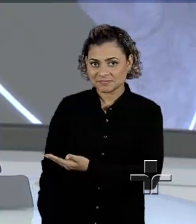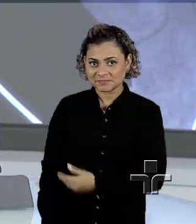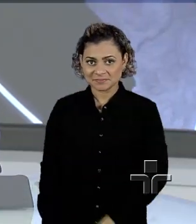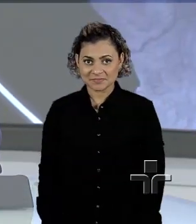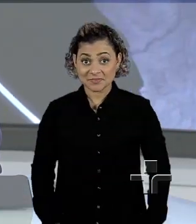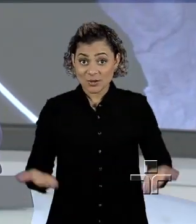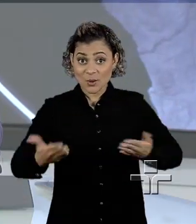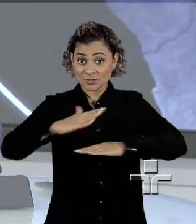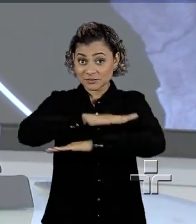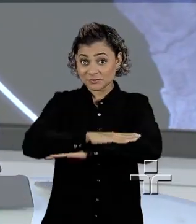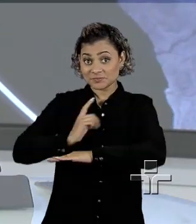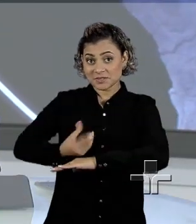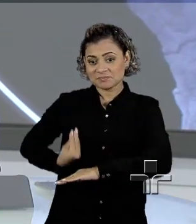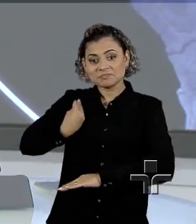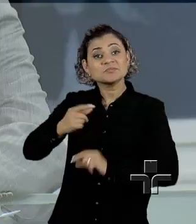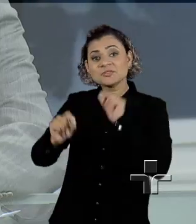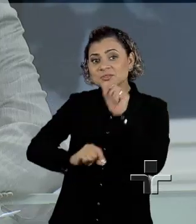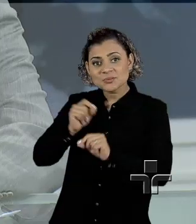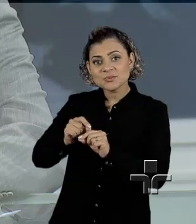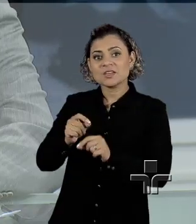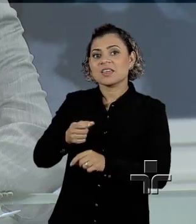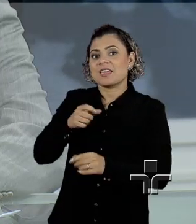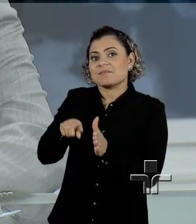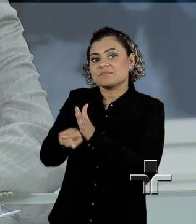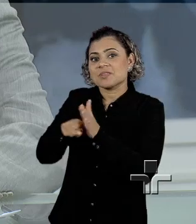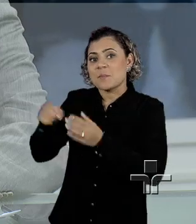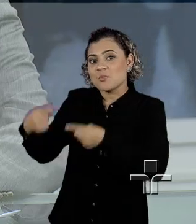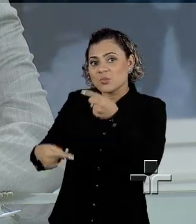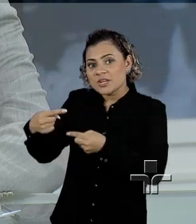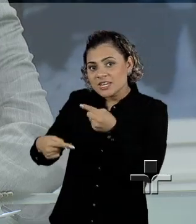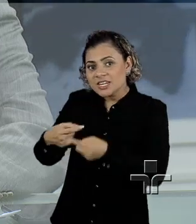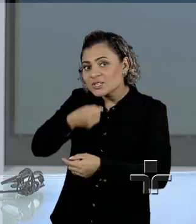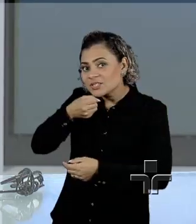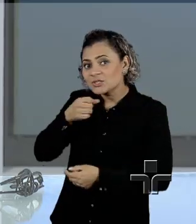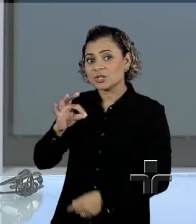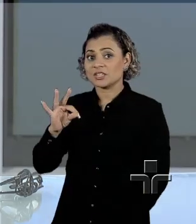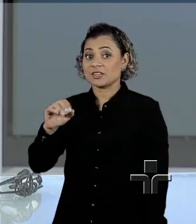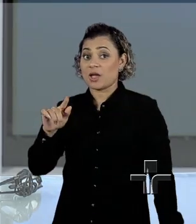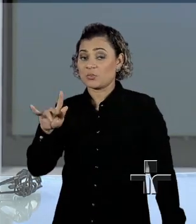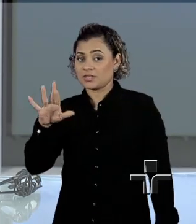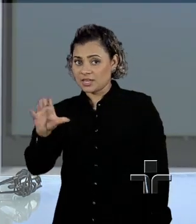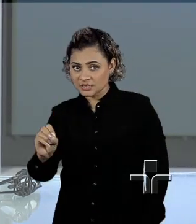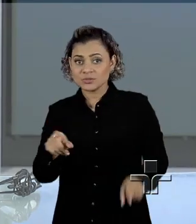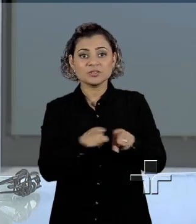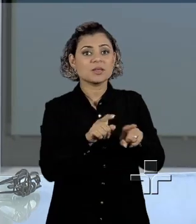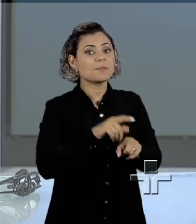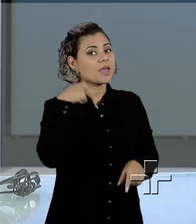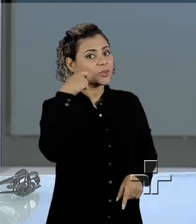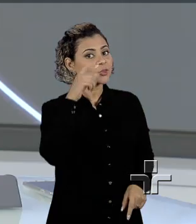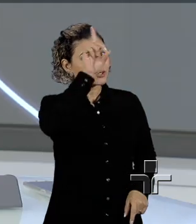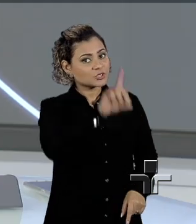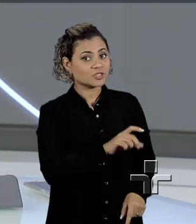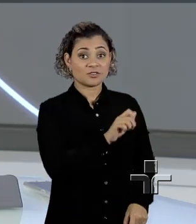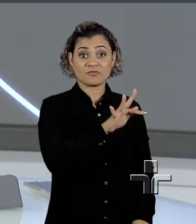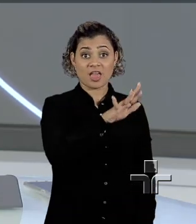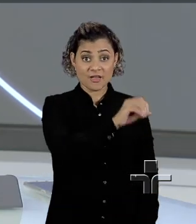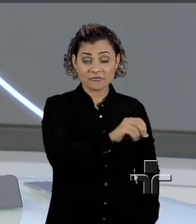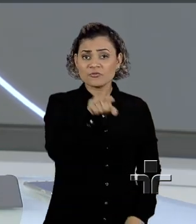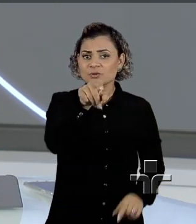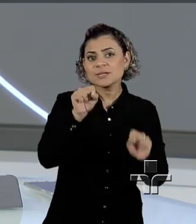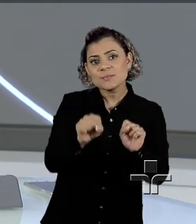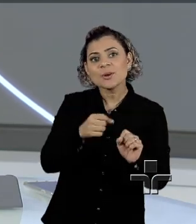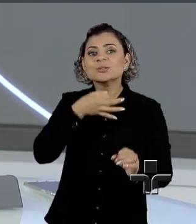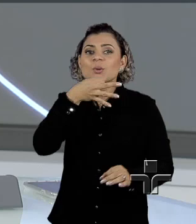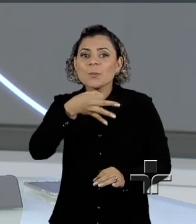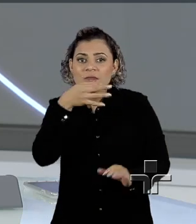E na bancada eu tenho a companhia do consultor político Gaudêncio Torquato e do ator e diretor Flávio Galvão. E você pode mandar